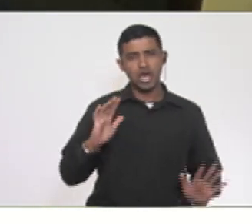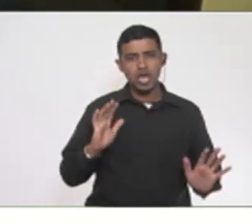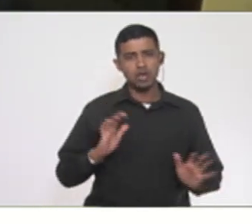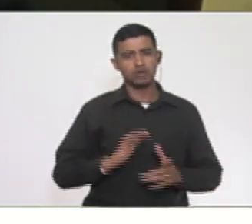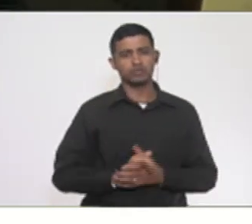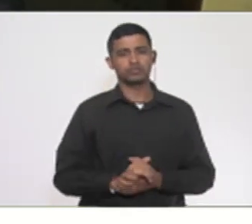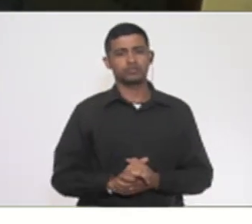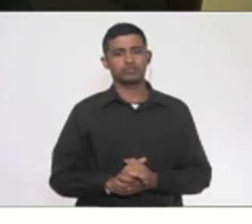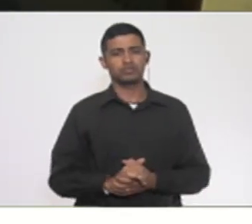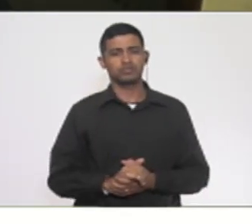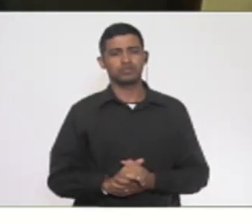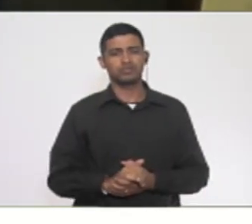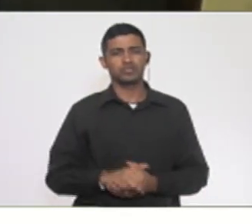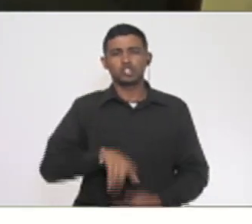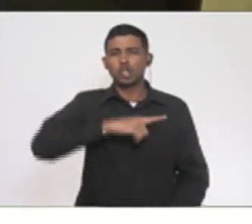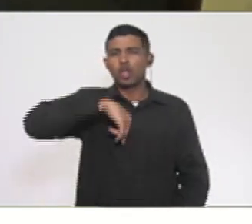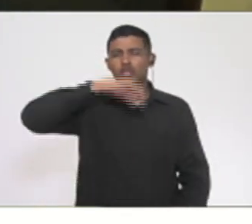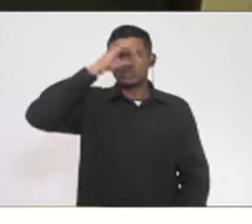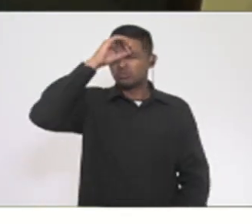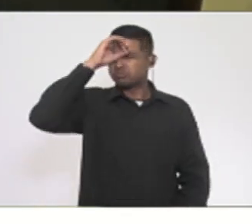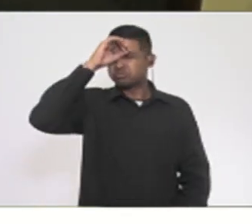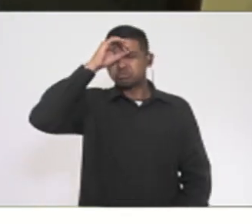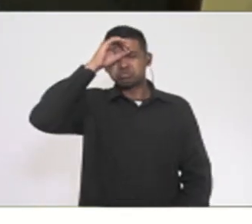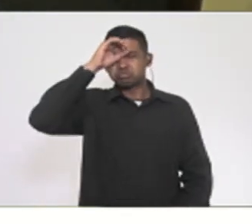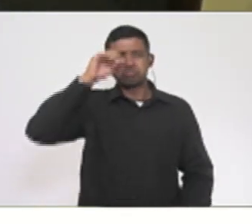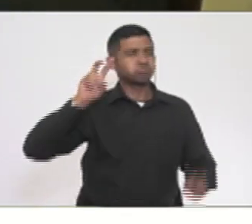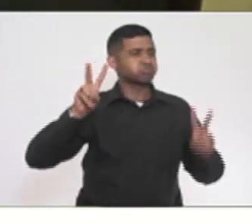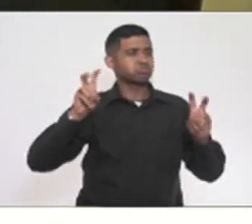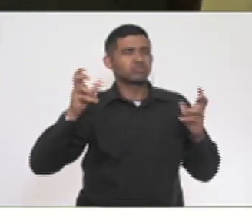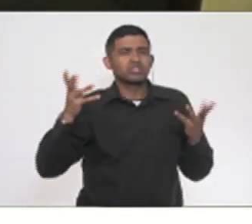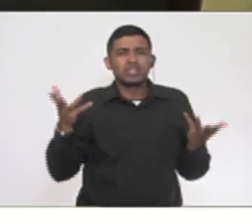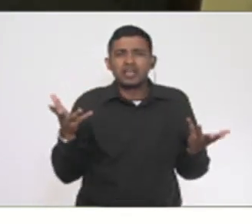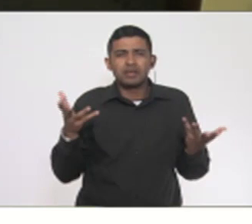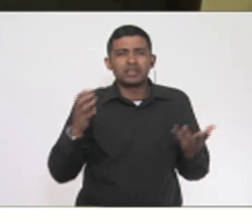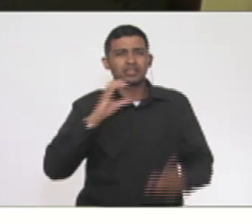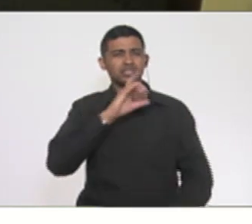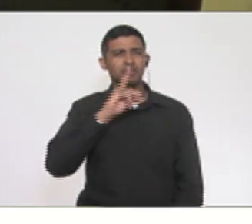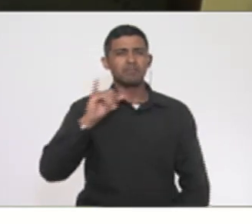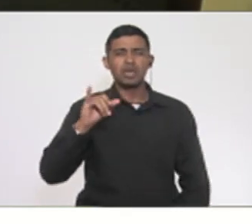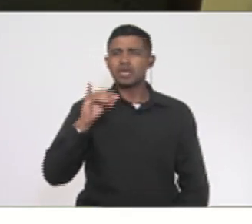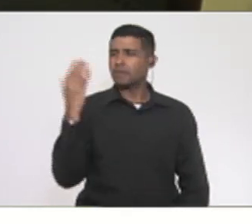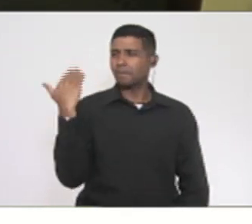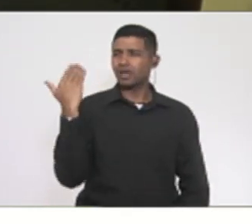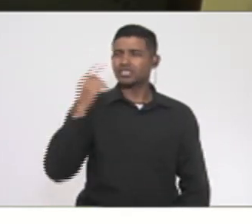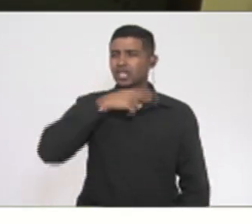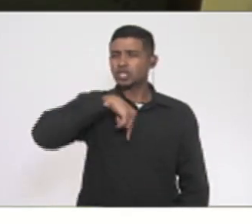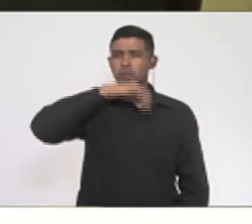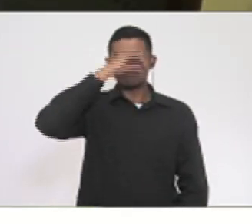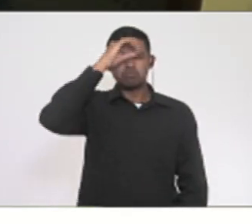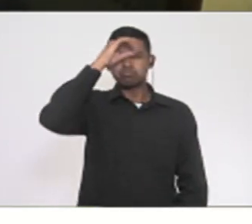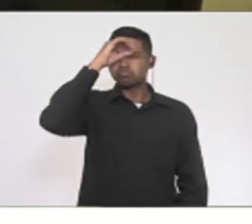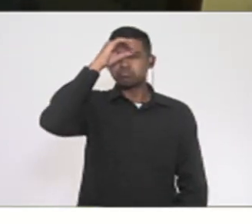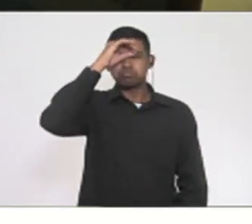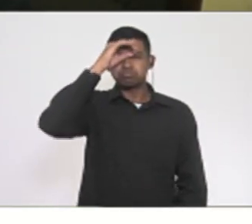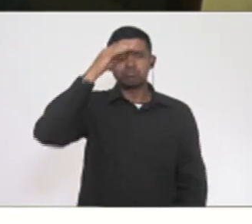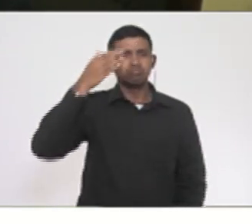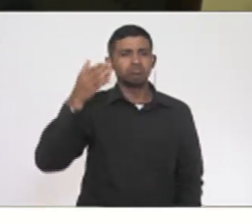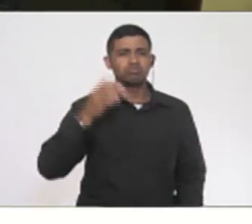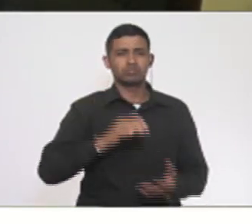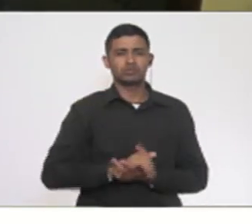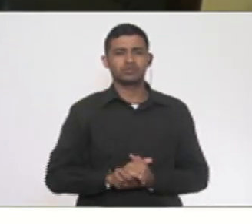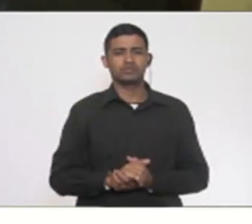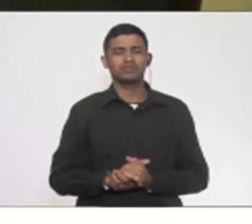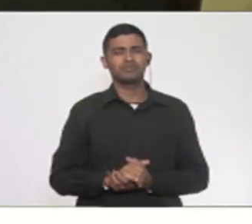Eu acho que a nossa ignorância no assunto, antes dessa CPI, ela era tão grande, doutor Hélio, tão grande, que